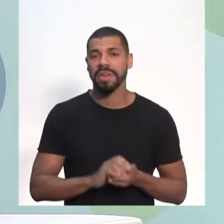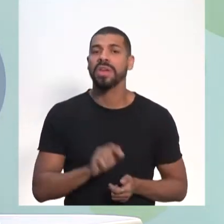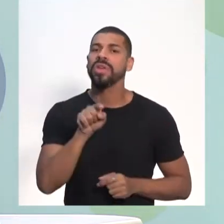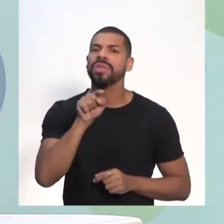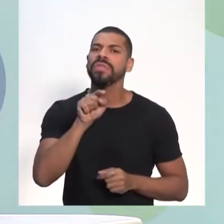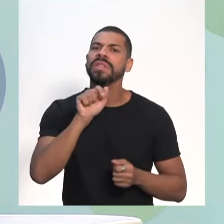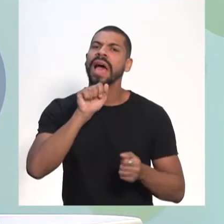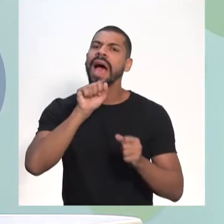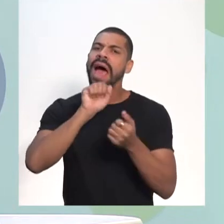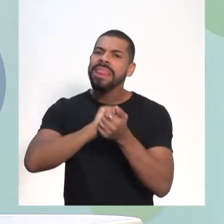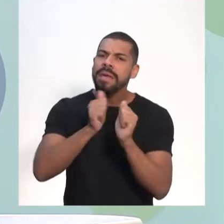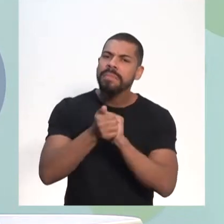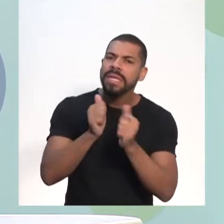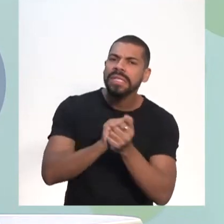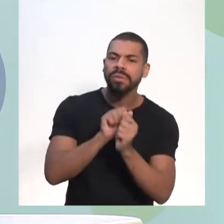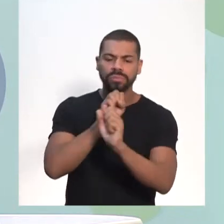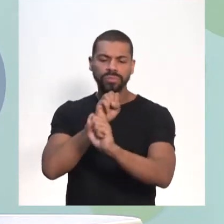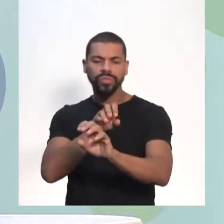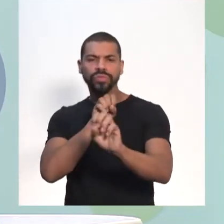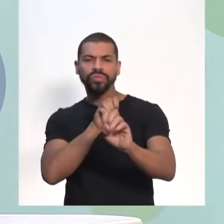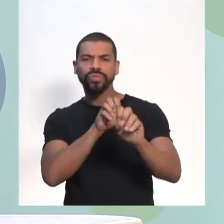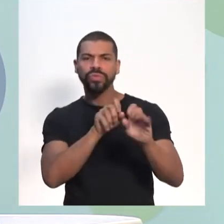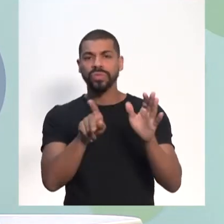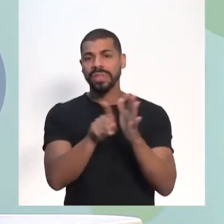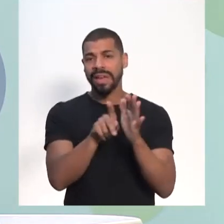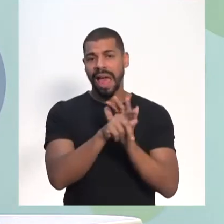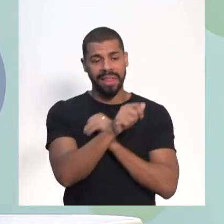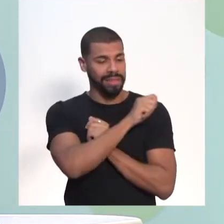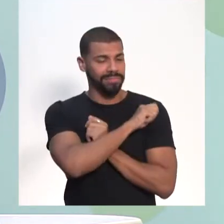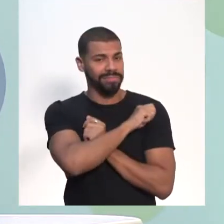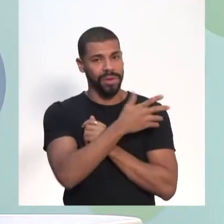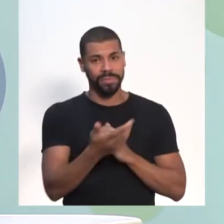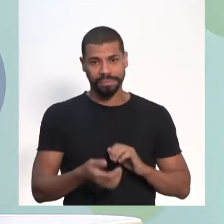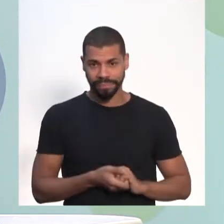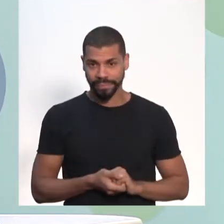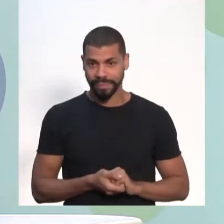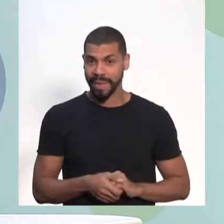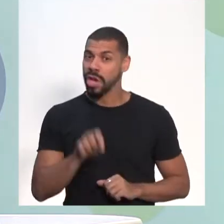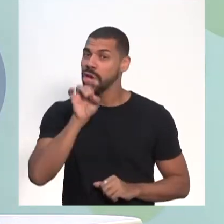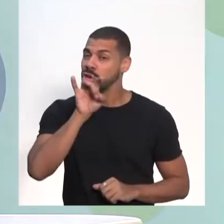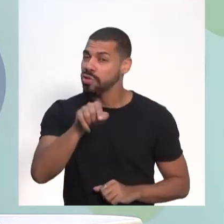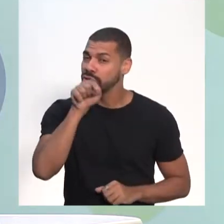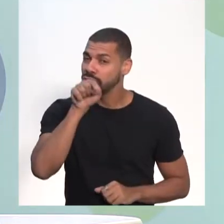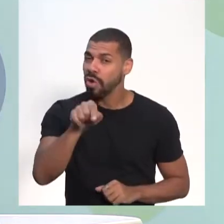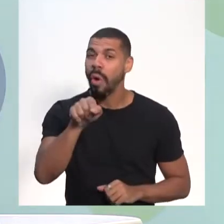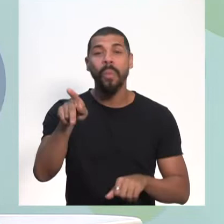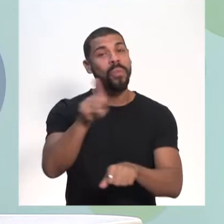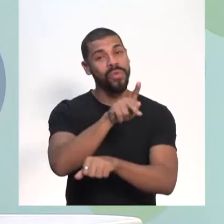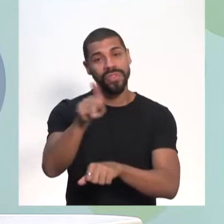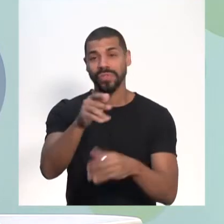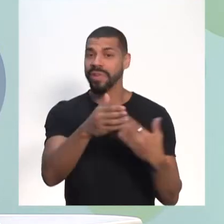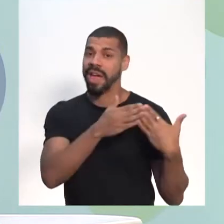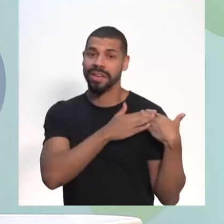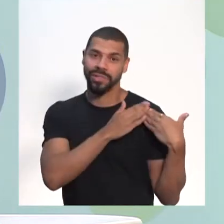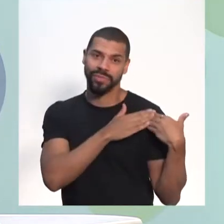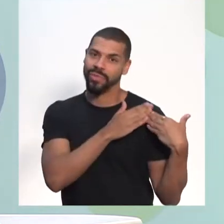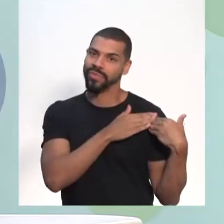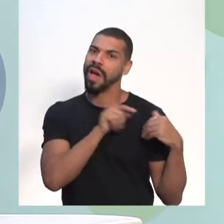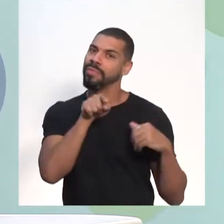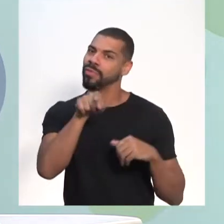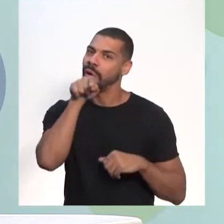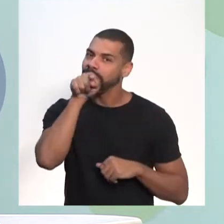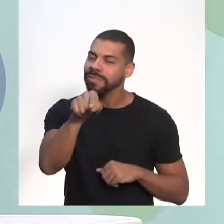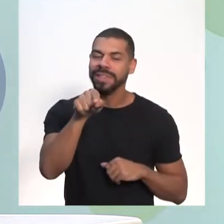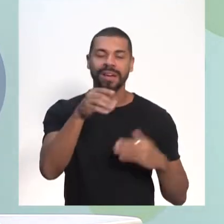do ensino, né? A necessidade de cada estudante. E isso, só o especialista que está lá na sala de aula é que